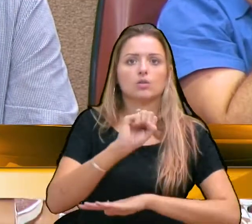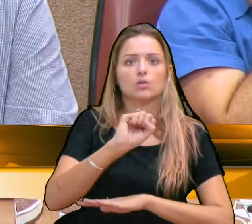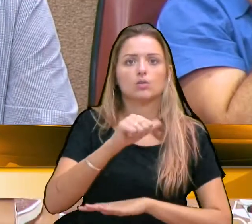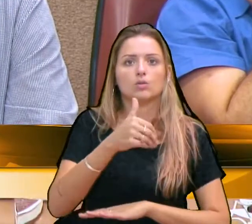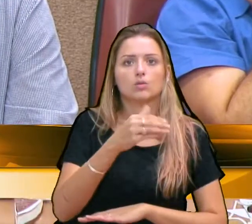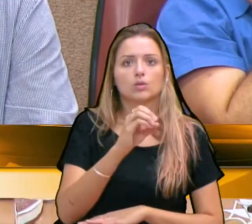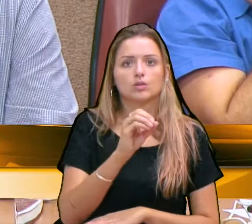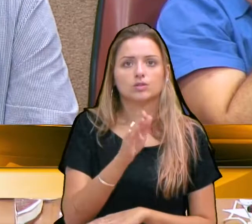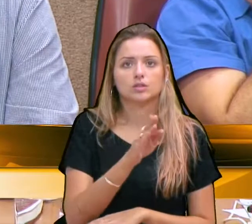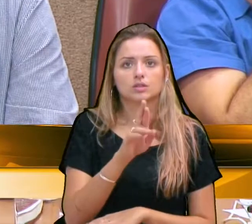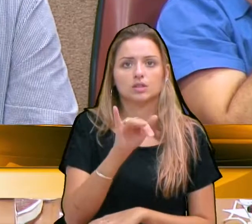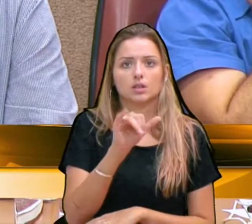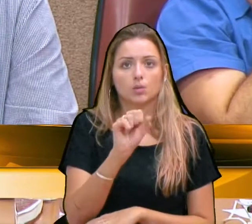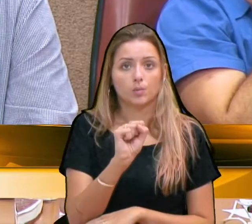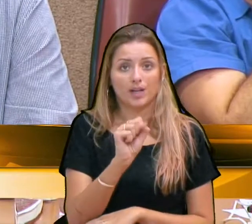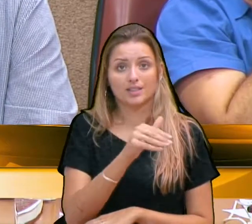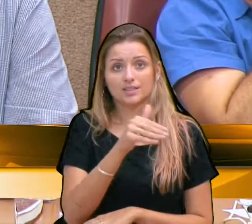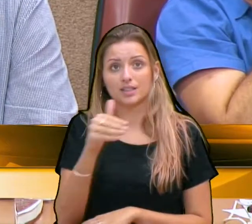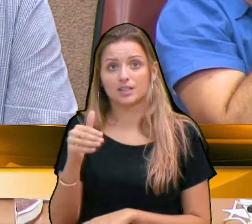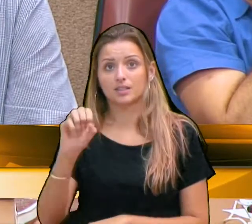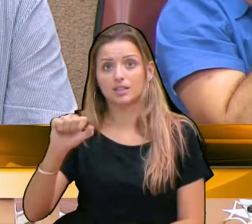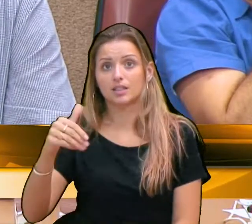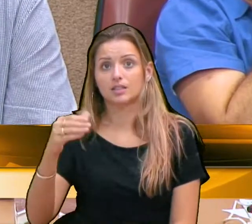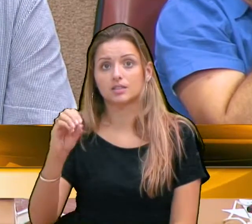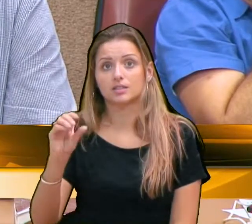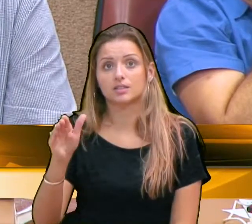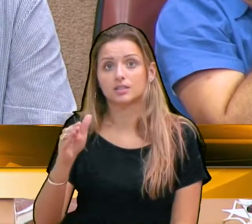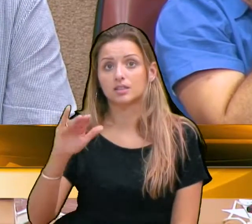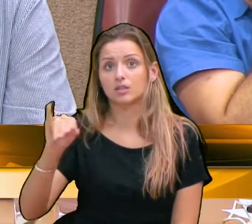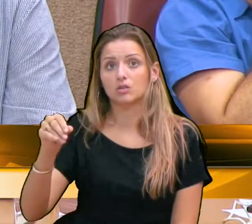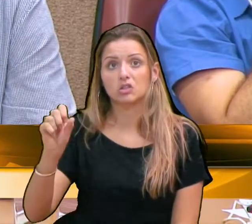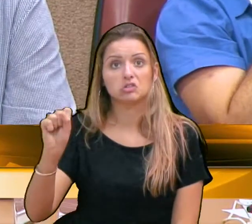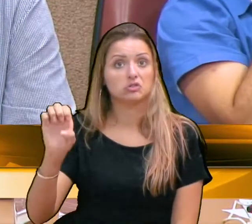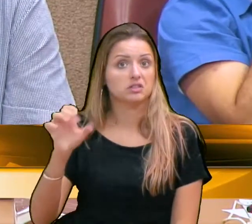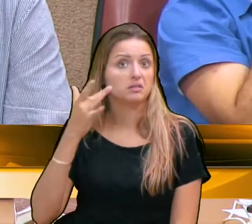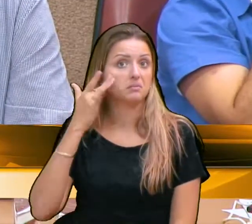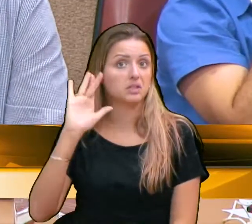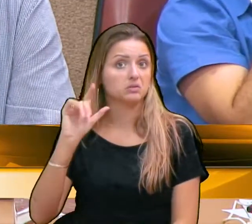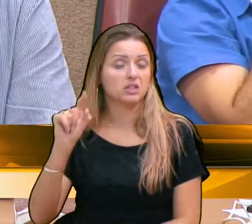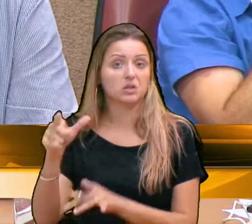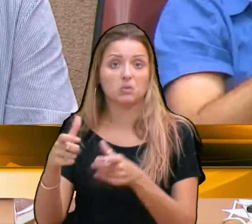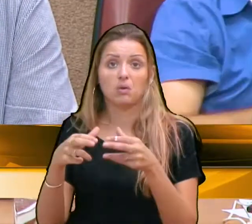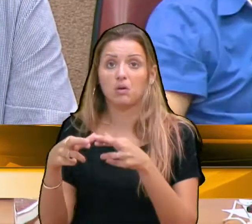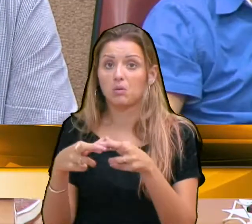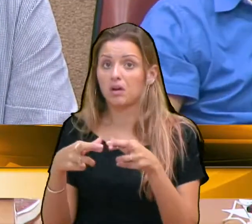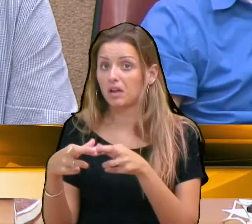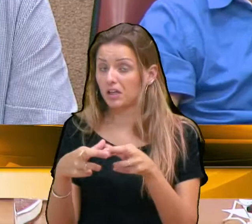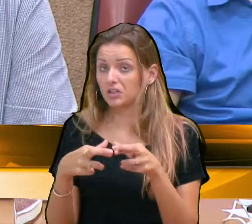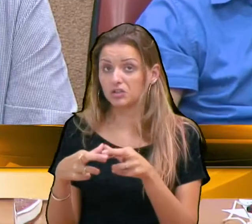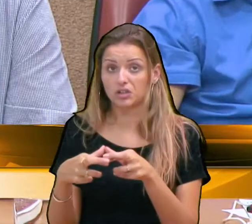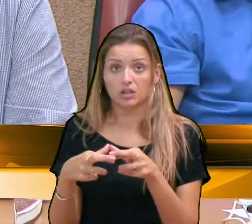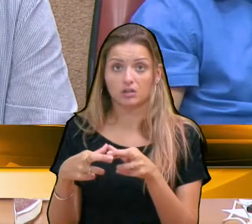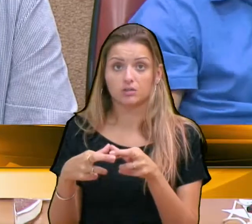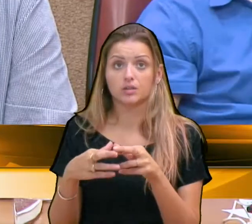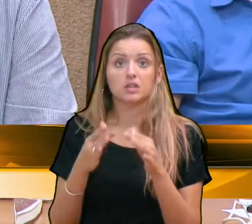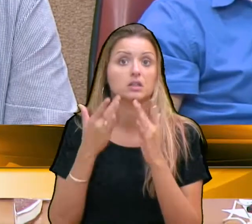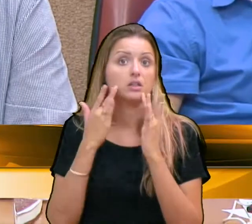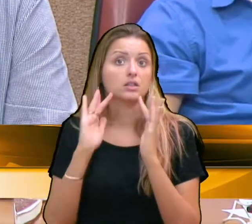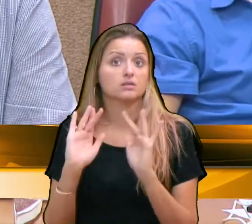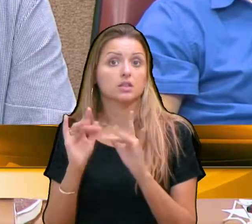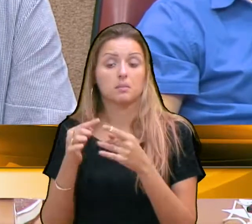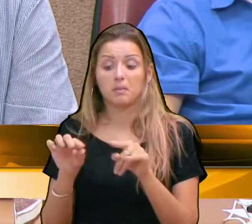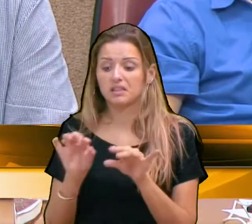São José ali, nem sei de quem que é a competência, de qual é o distrito, ou se é do pessoal da primeira aqui, né?